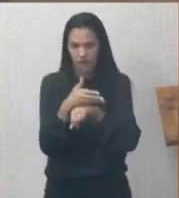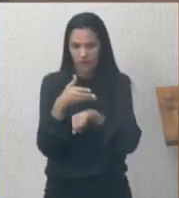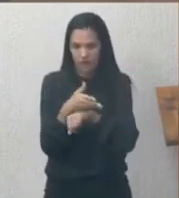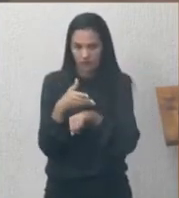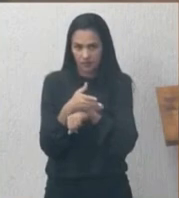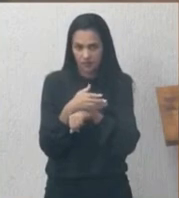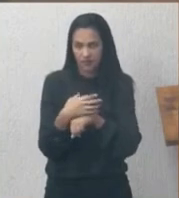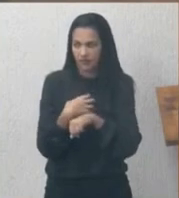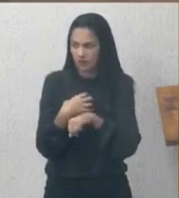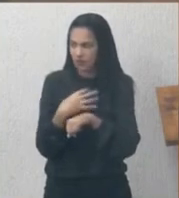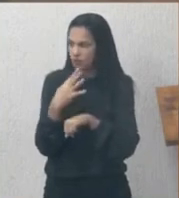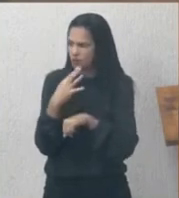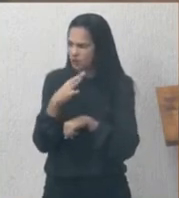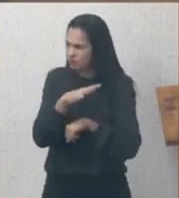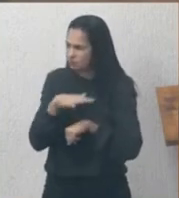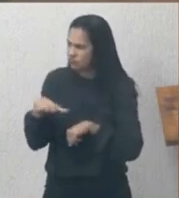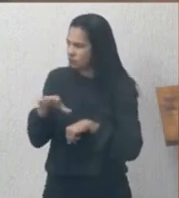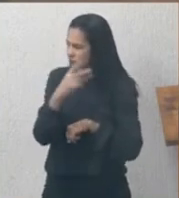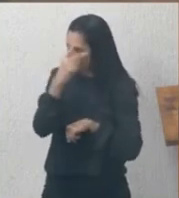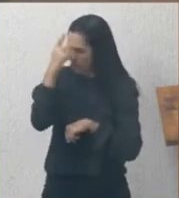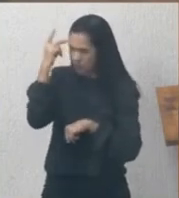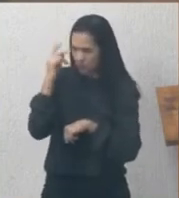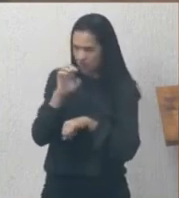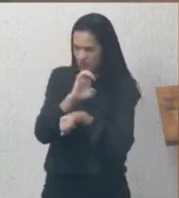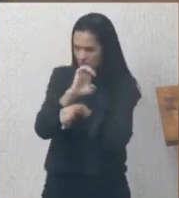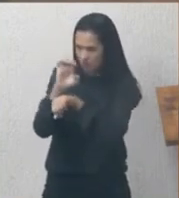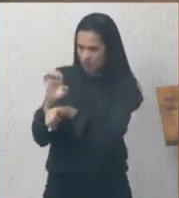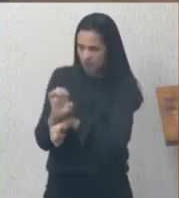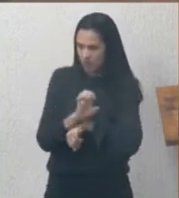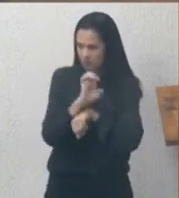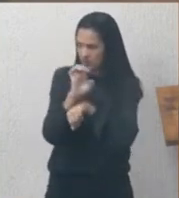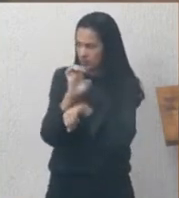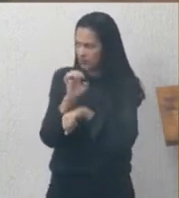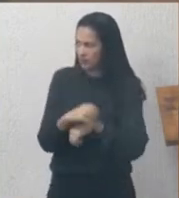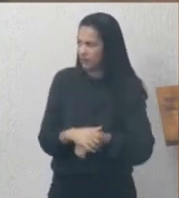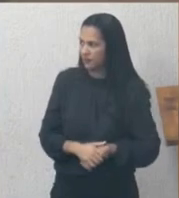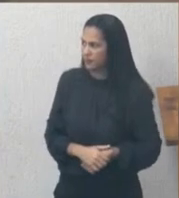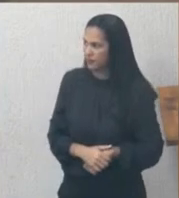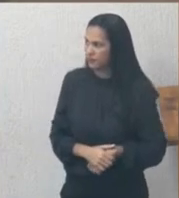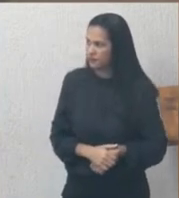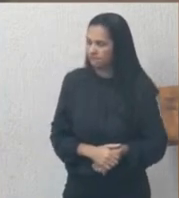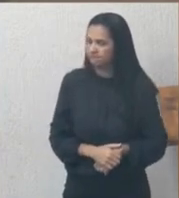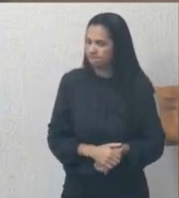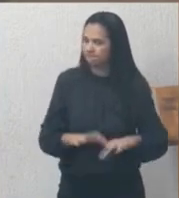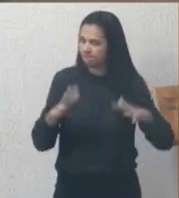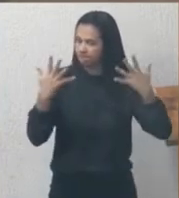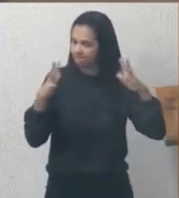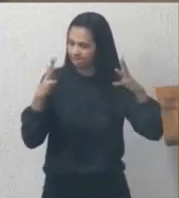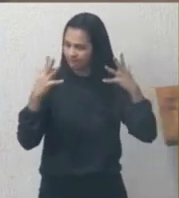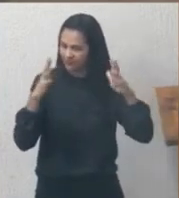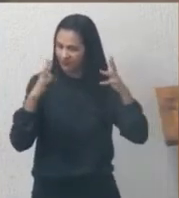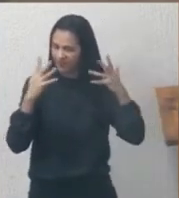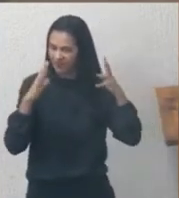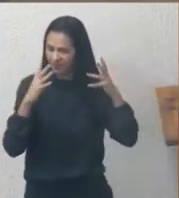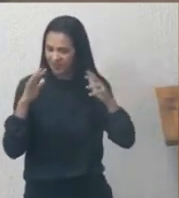gente poder também conhecer outros colegas de outros estados que é o Network que não deixa de ser e parabenizo a a